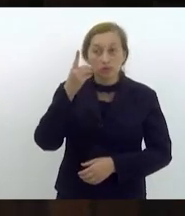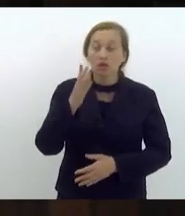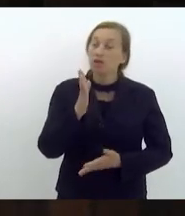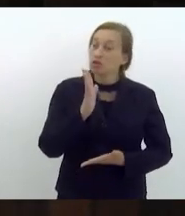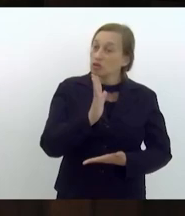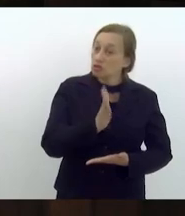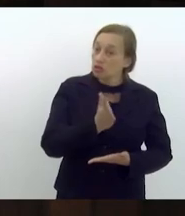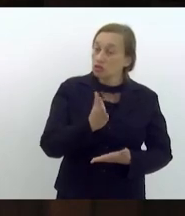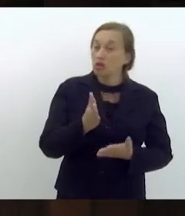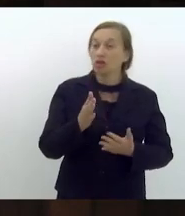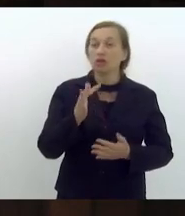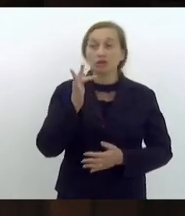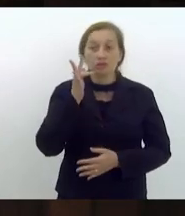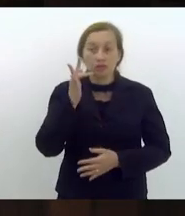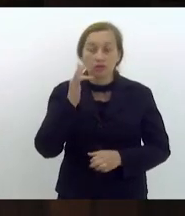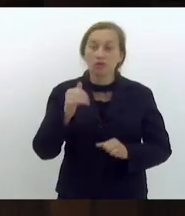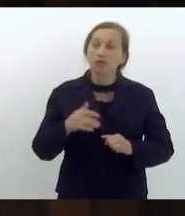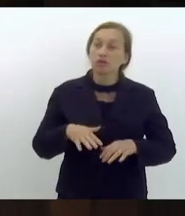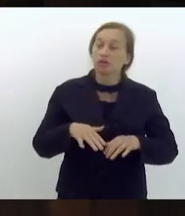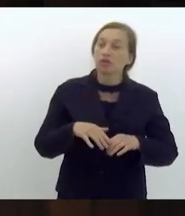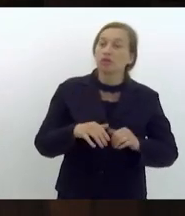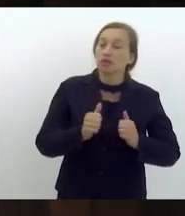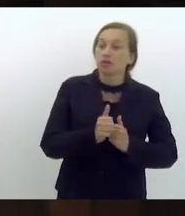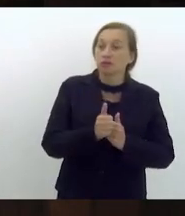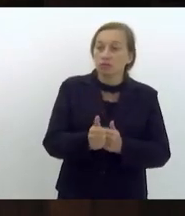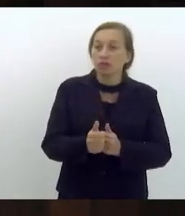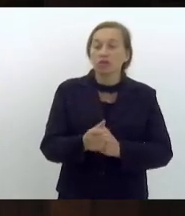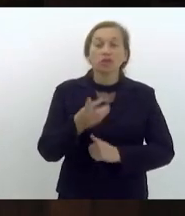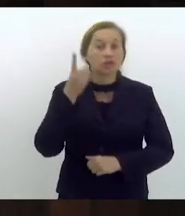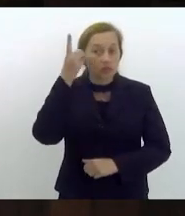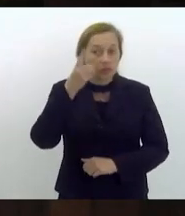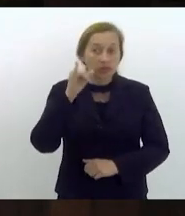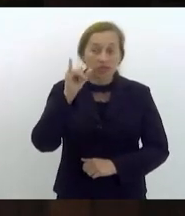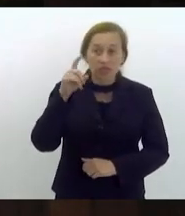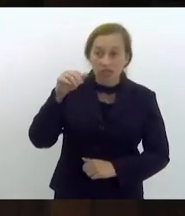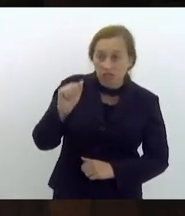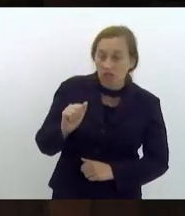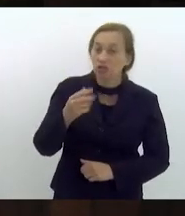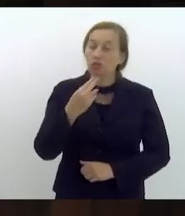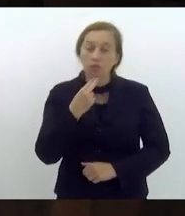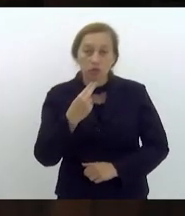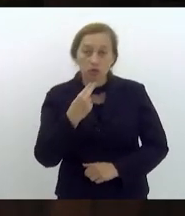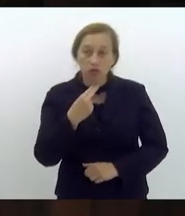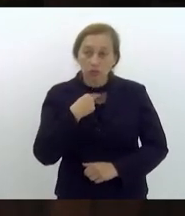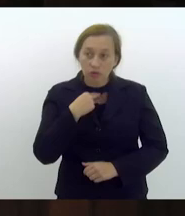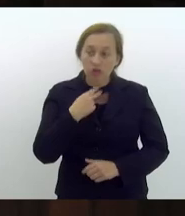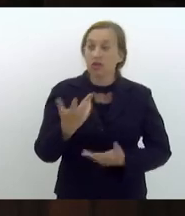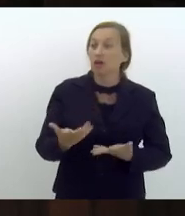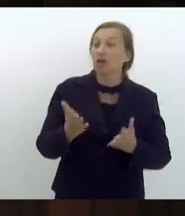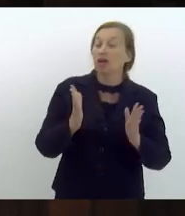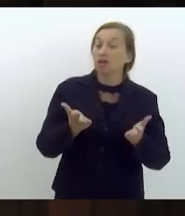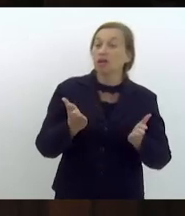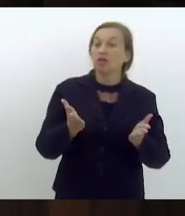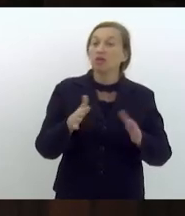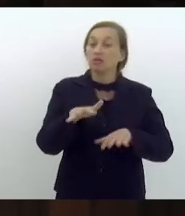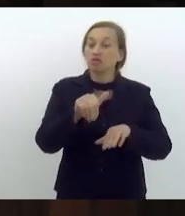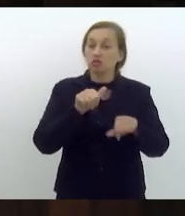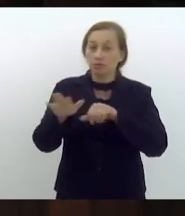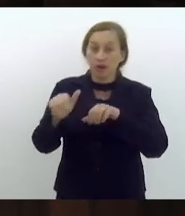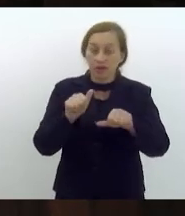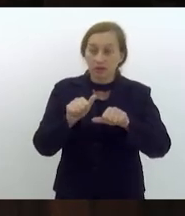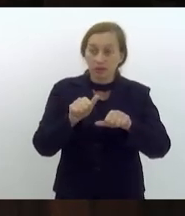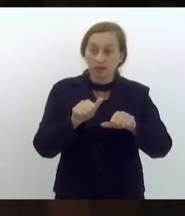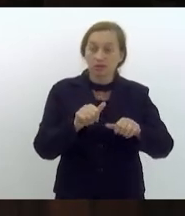encaminhamento então a deputada índia não poderia ter feito com a minha meta Então as bancadas já fez encaminhamento agora eu vou proceder a chamada